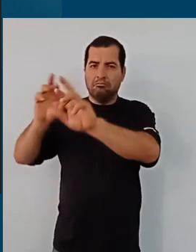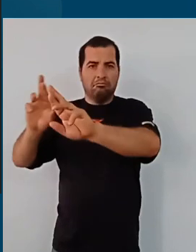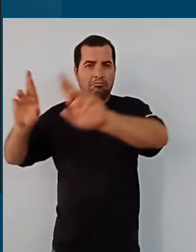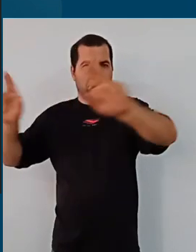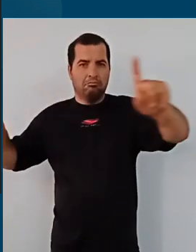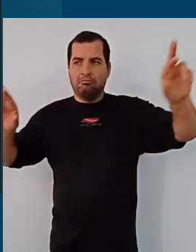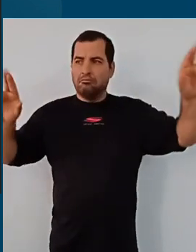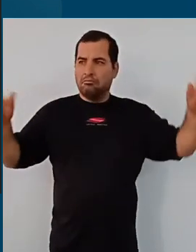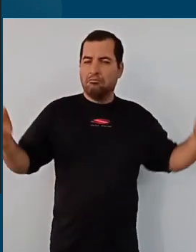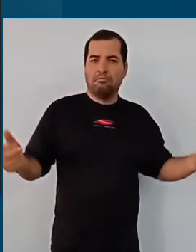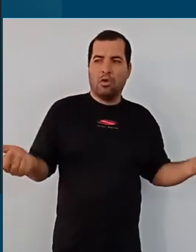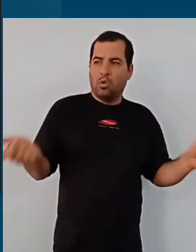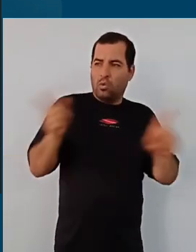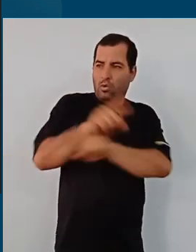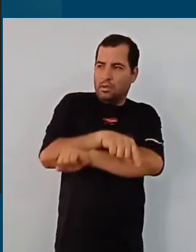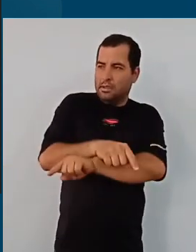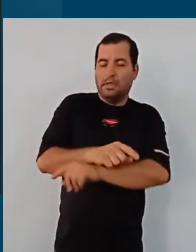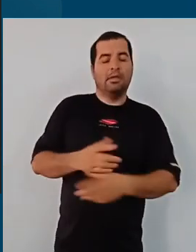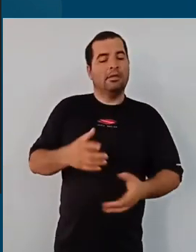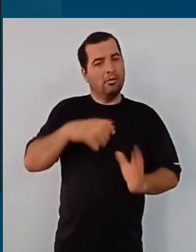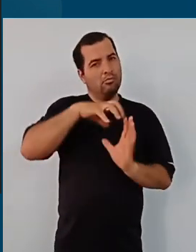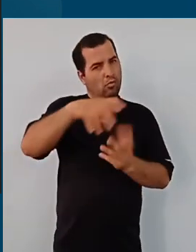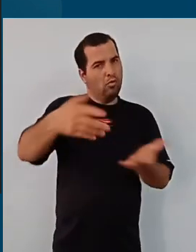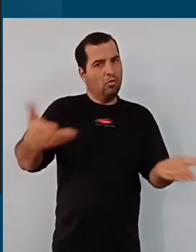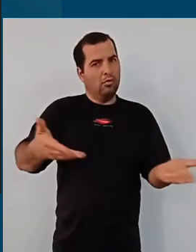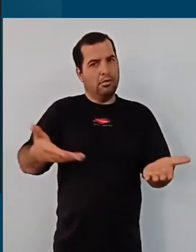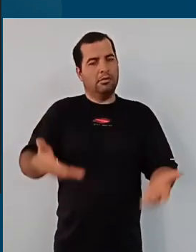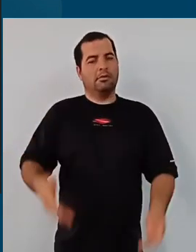as contradições do mundo atual.